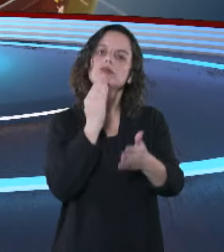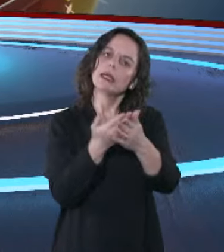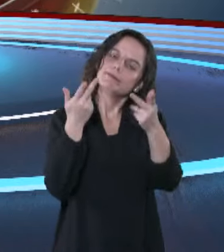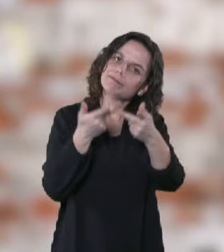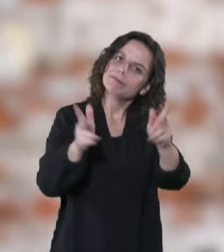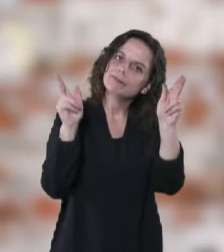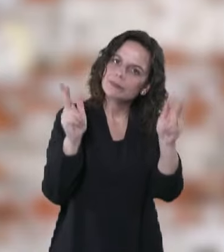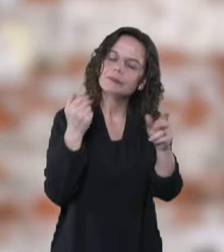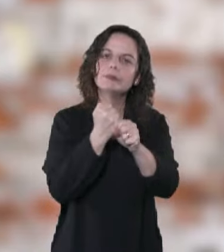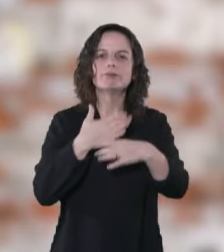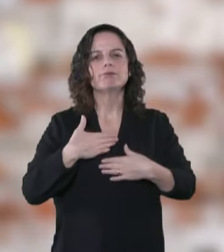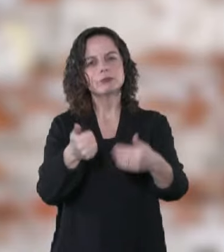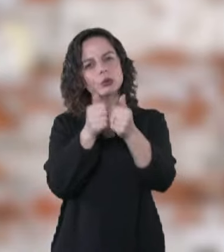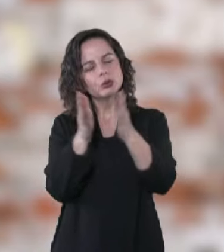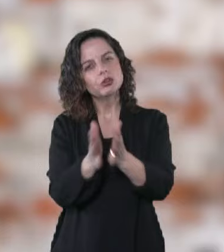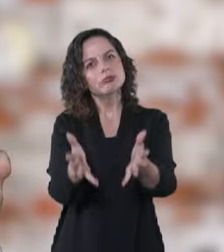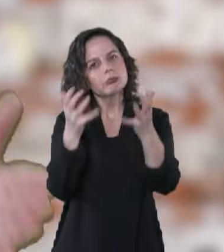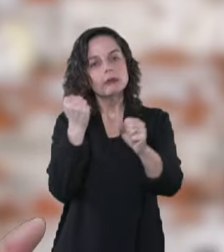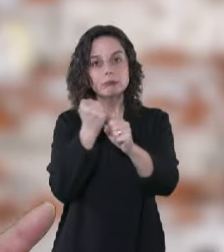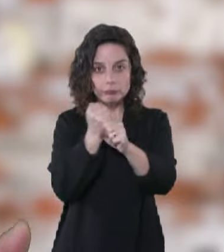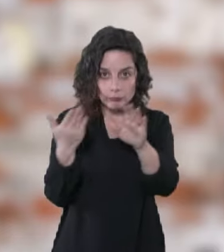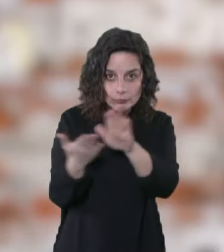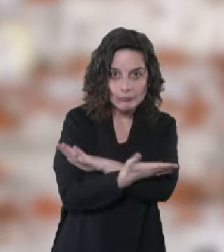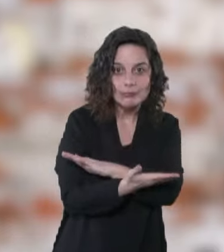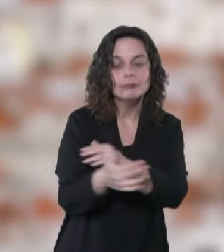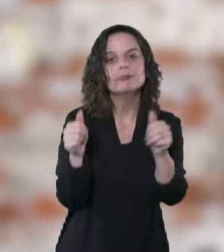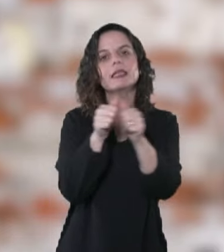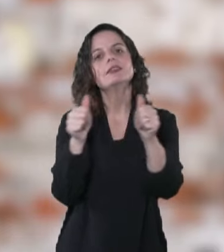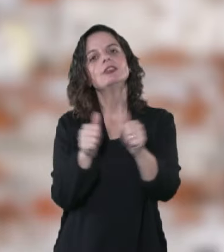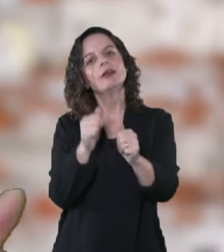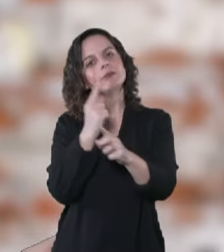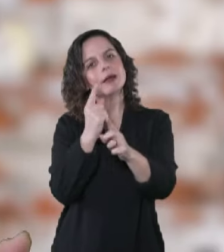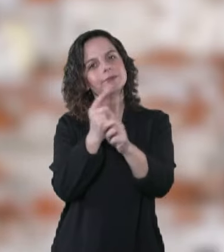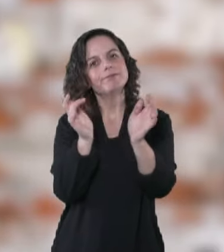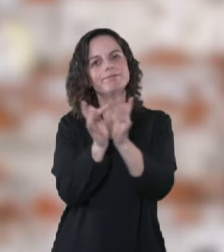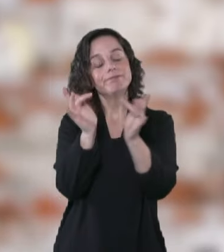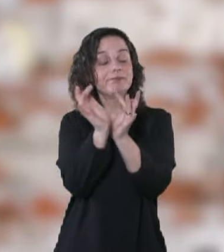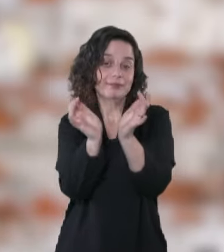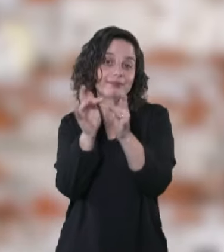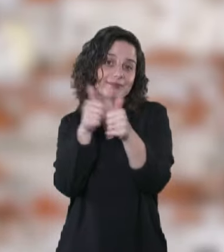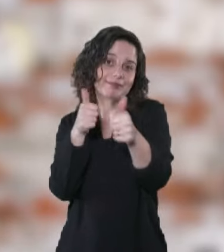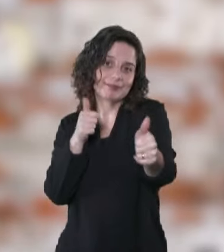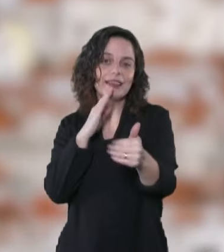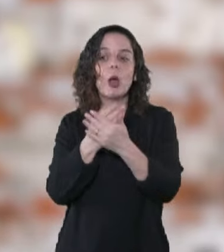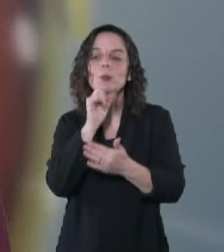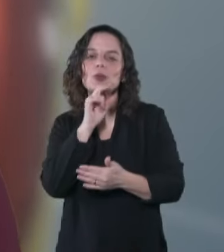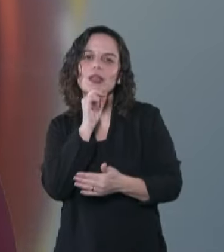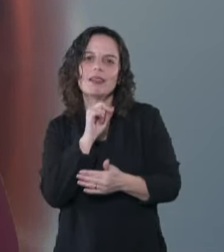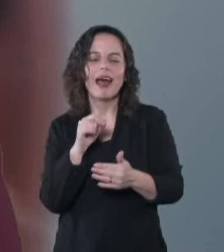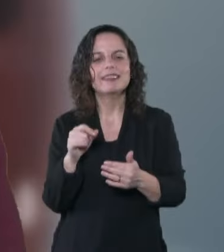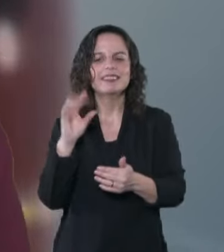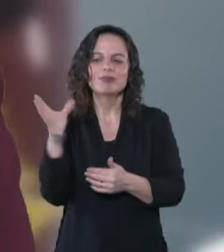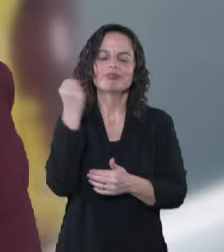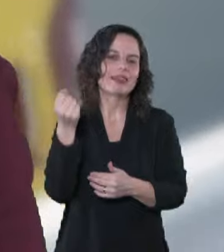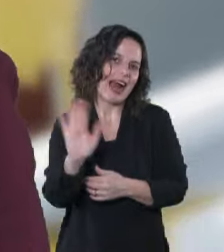a todos os profissionais que queiram entrar numa profissão em sistemas também online para lhes permitirem não lhes tirar oportunidades.